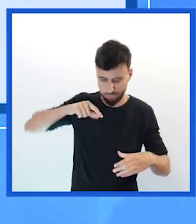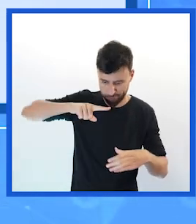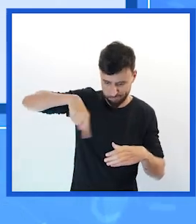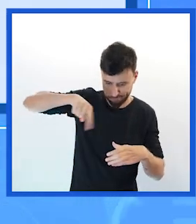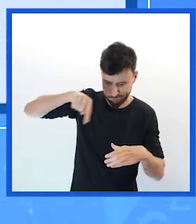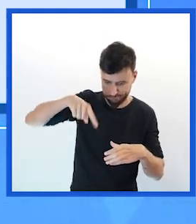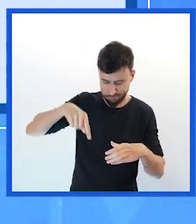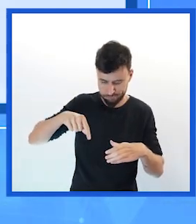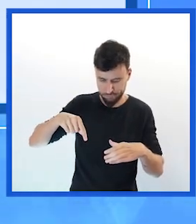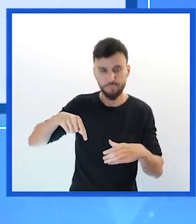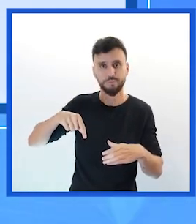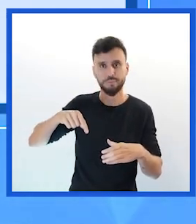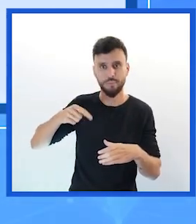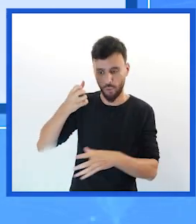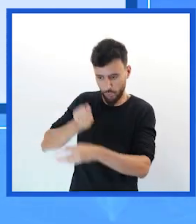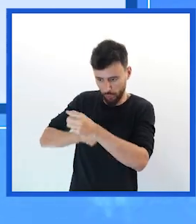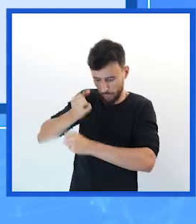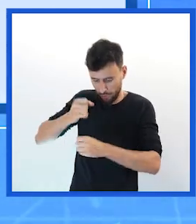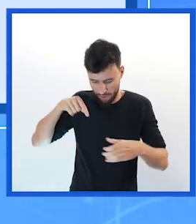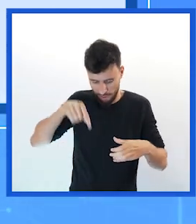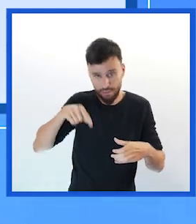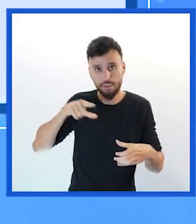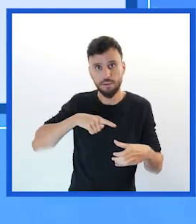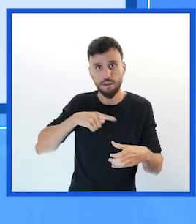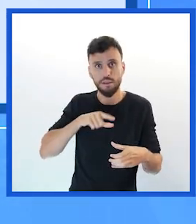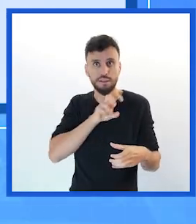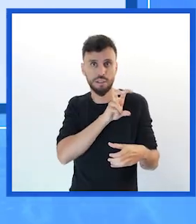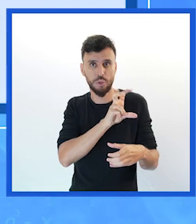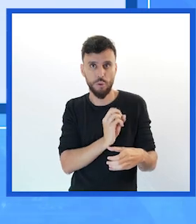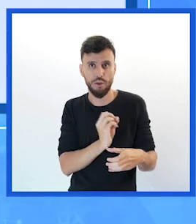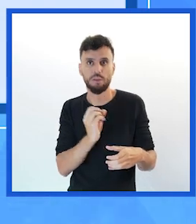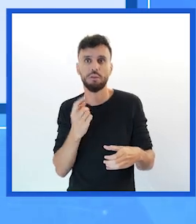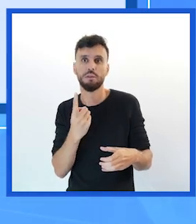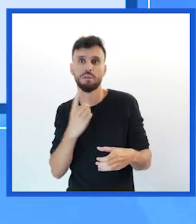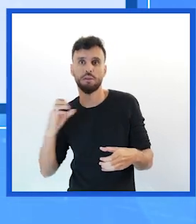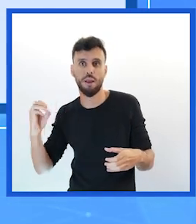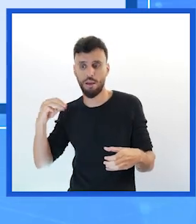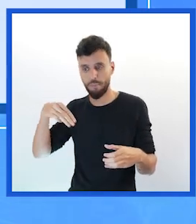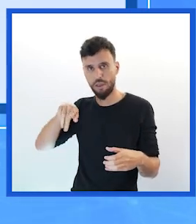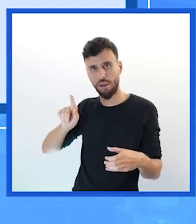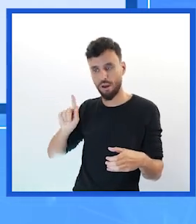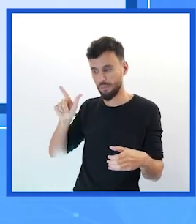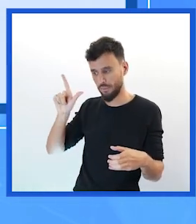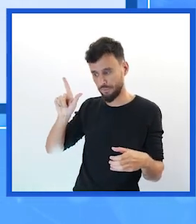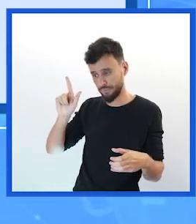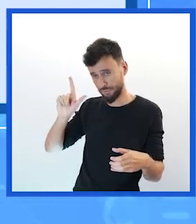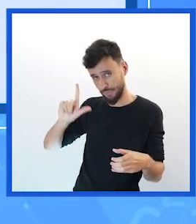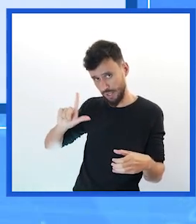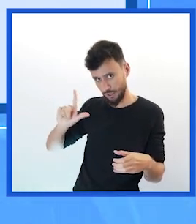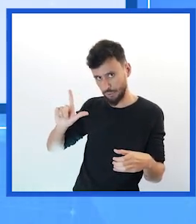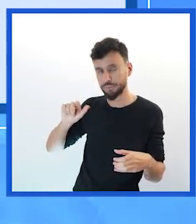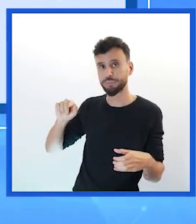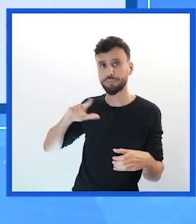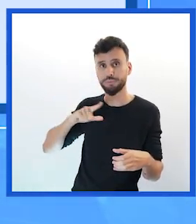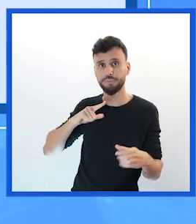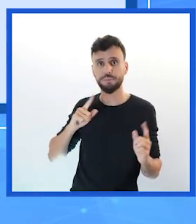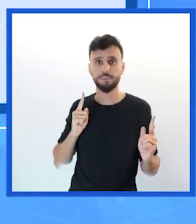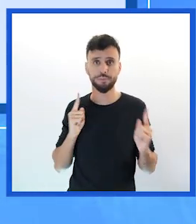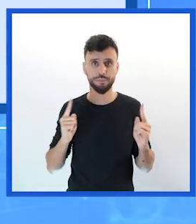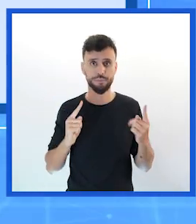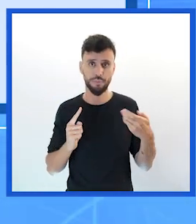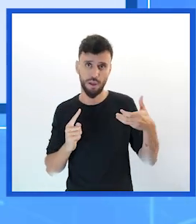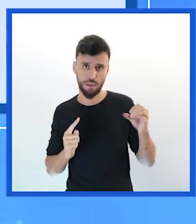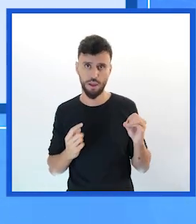ST na faixa de 50 a 100 mg por litro. Então, para atingirmos esse intervalo ideal de 10 até